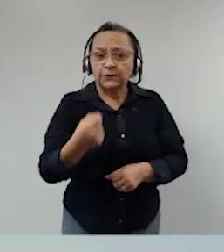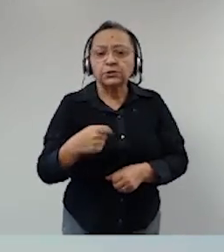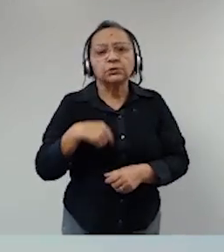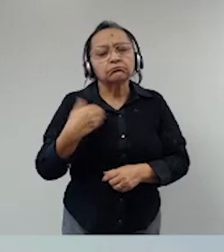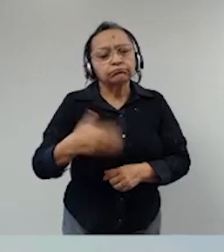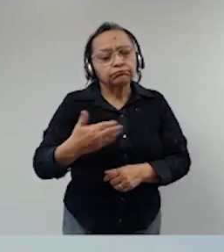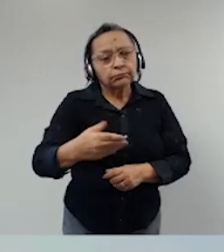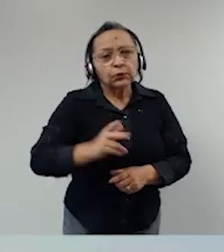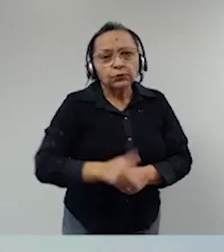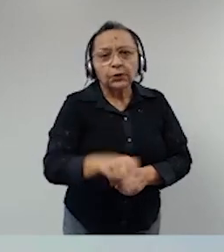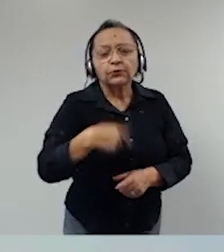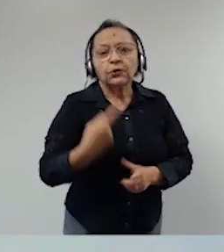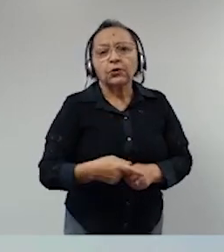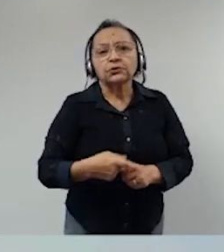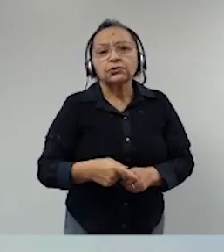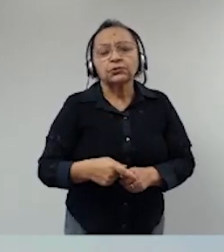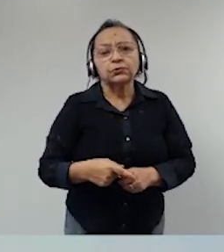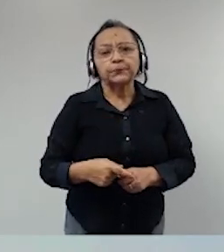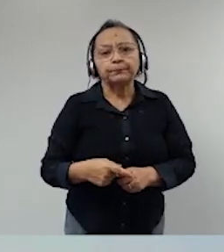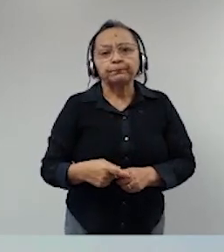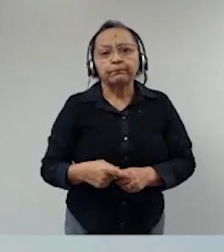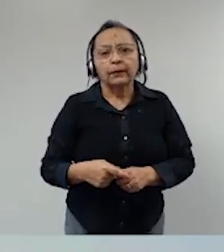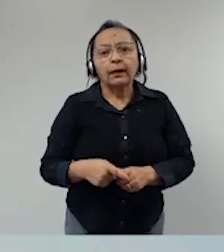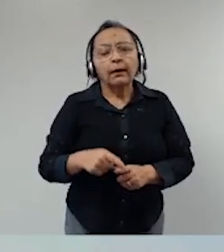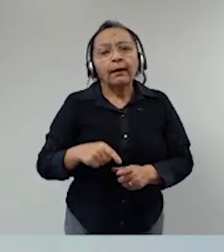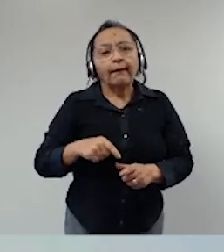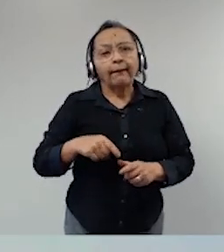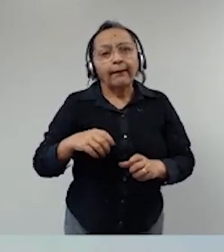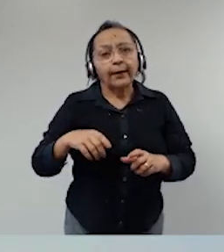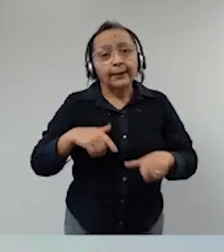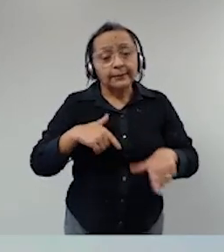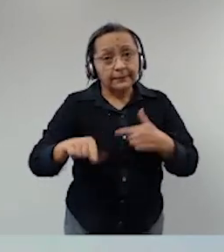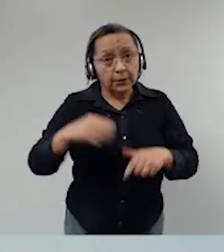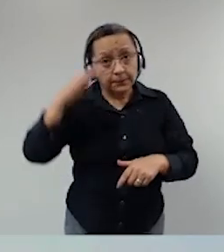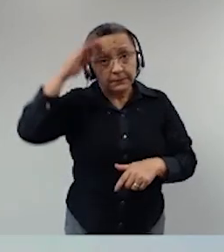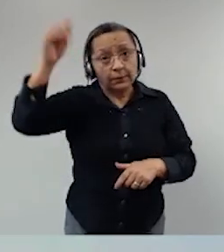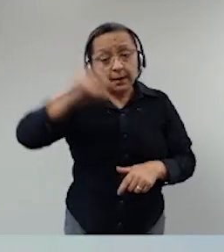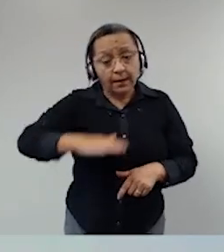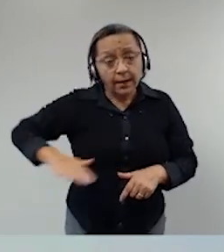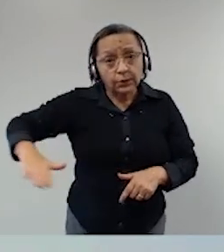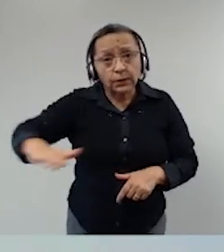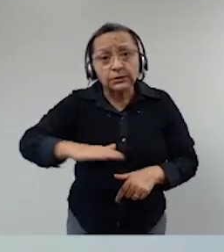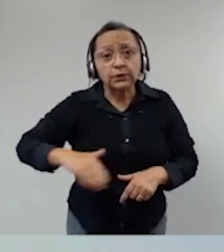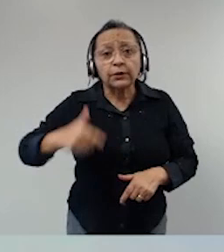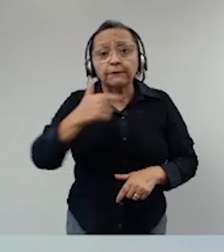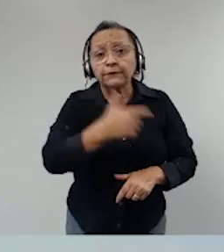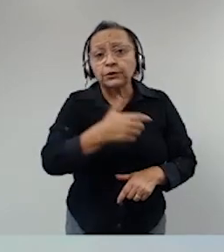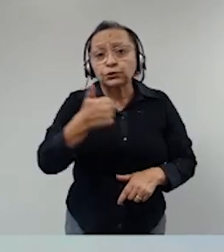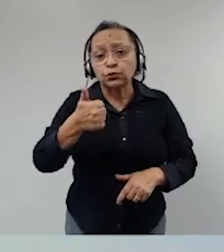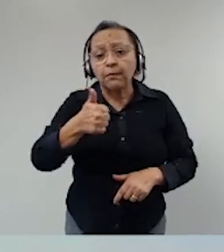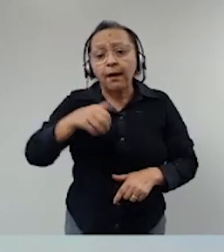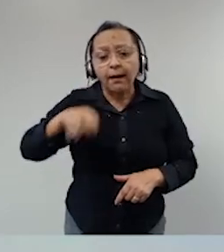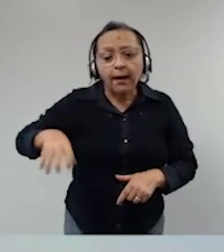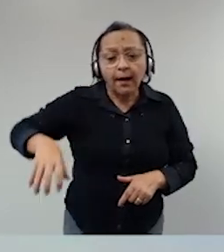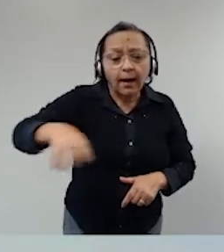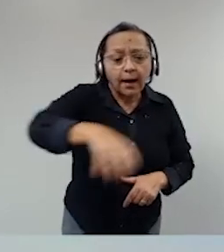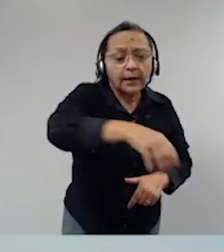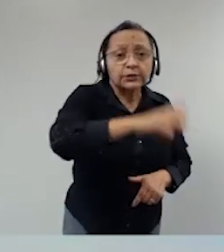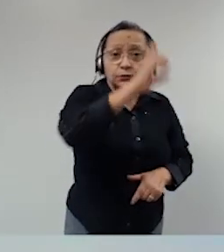o nosso forte, que é a atuação na advocacia estratégica em 21 áreas do direito, passando,